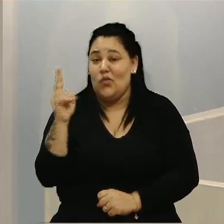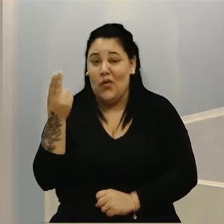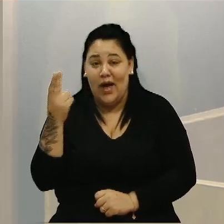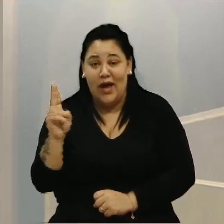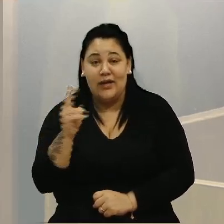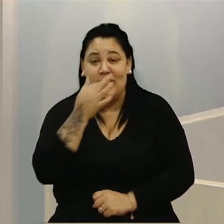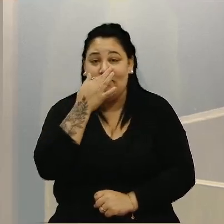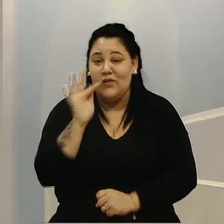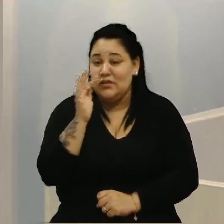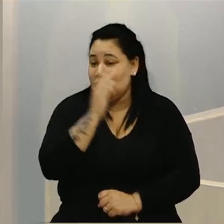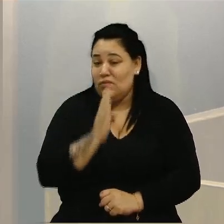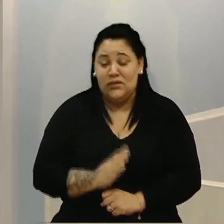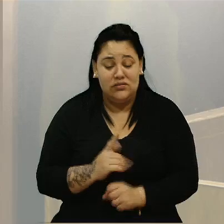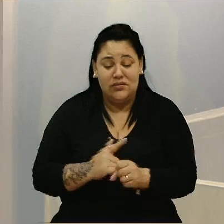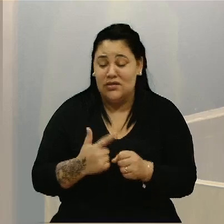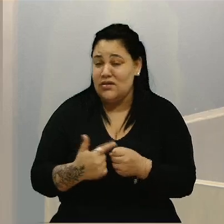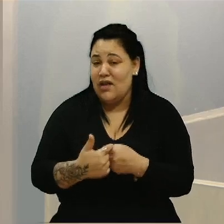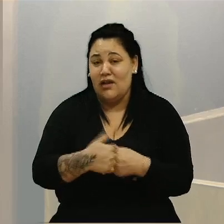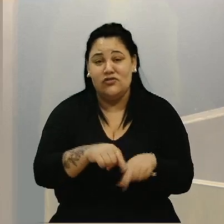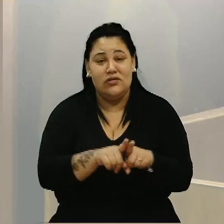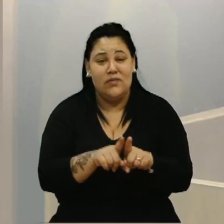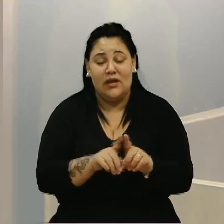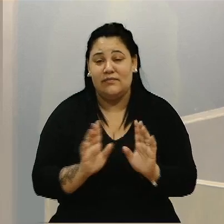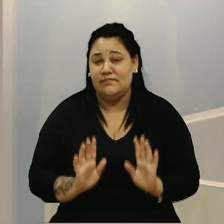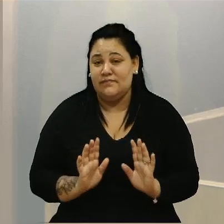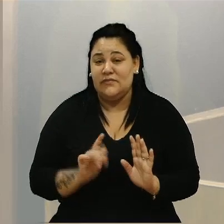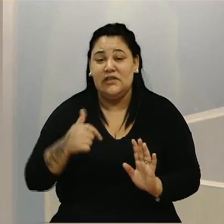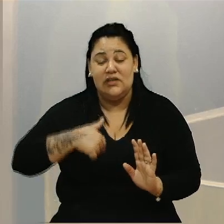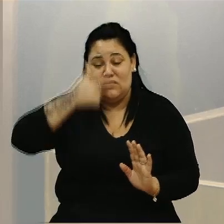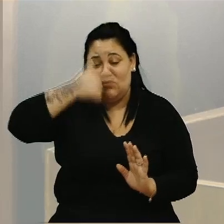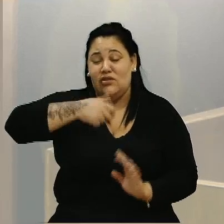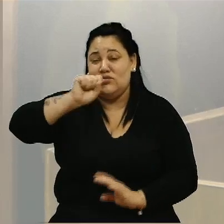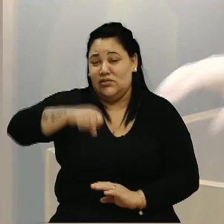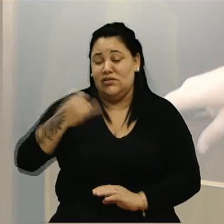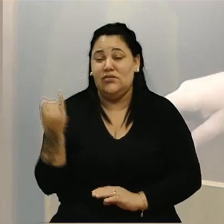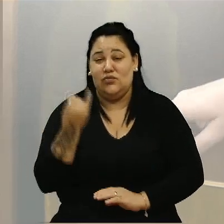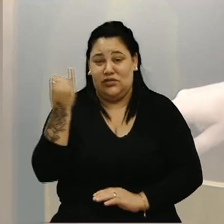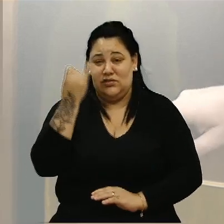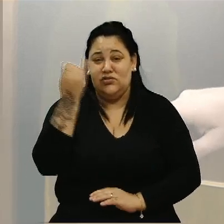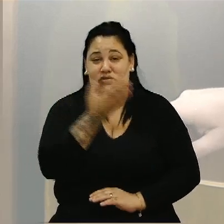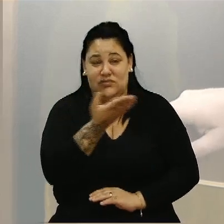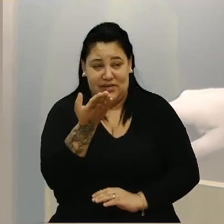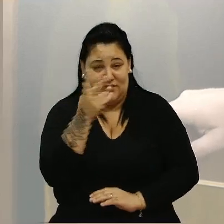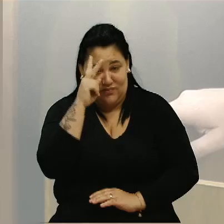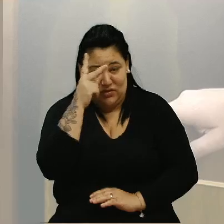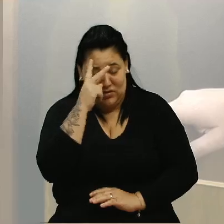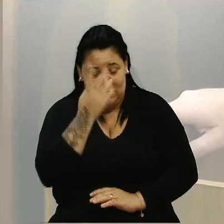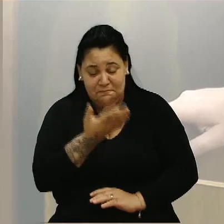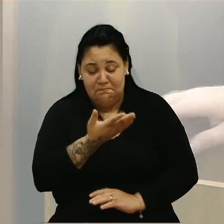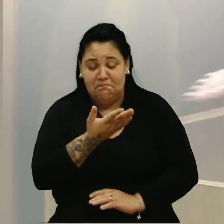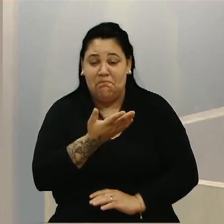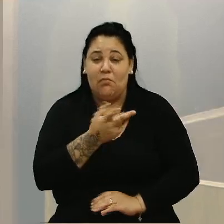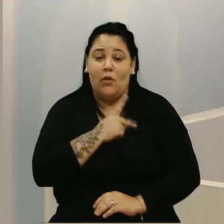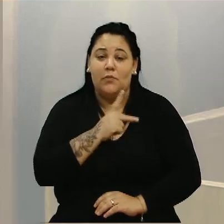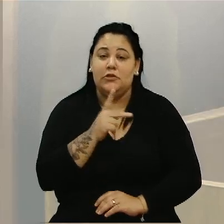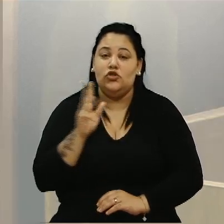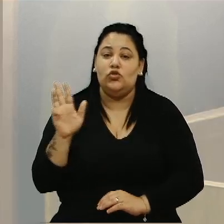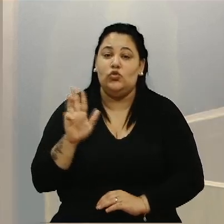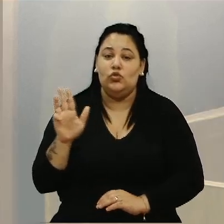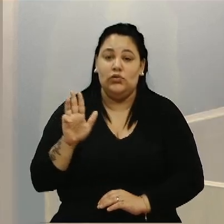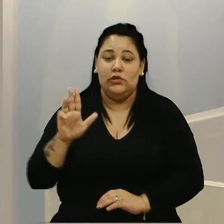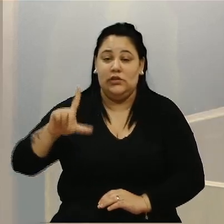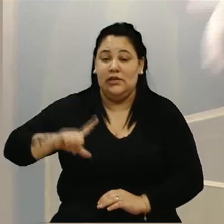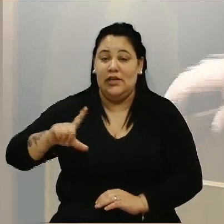no Brasil, acontecem nas cidades. Então, acho que é extremamente importante, vereador Ues, que o presidente Lula, que tem